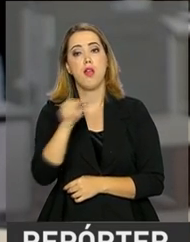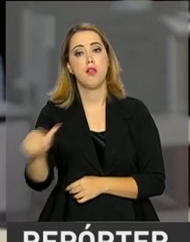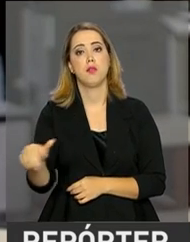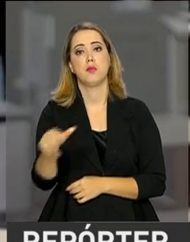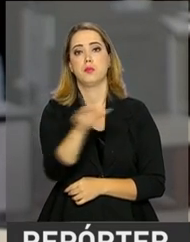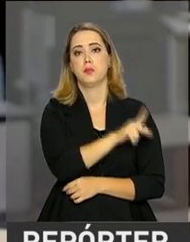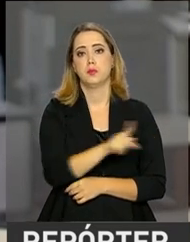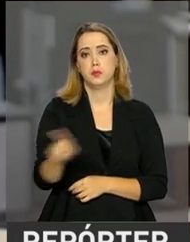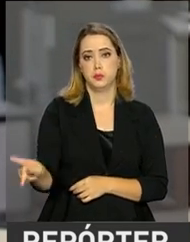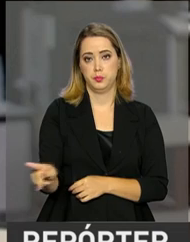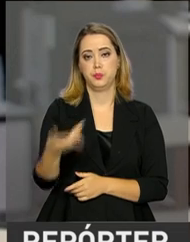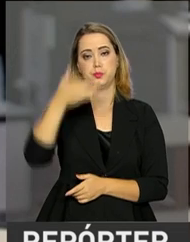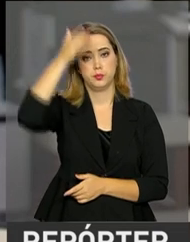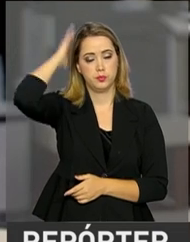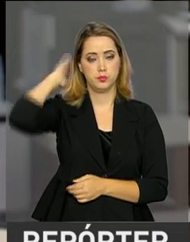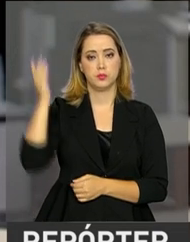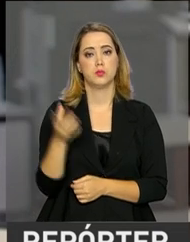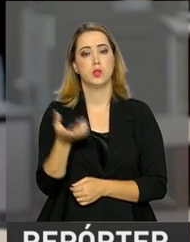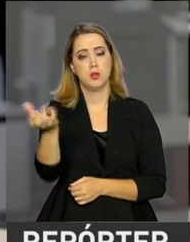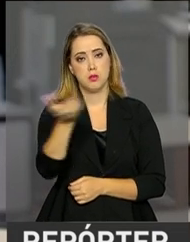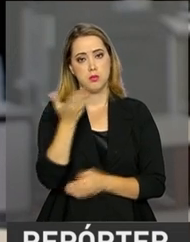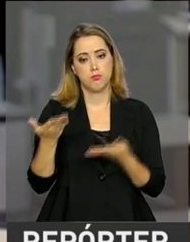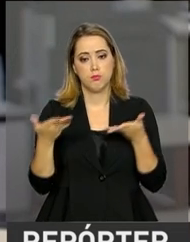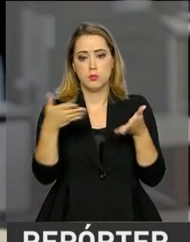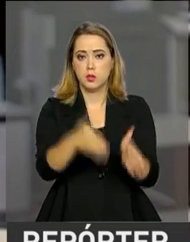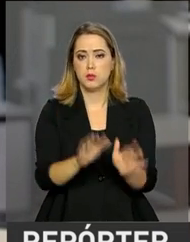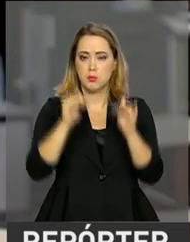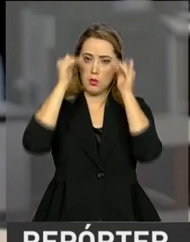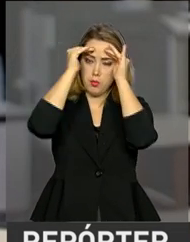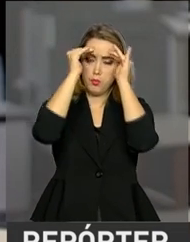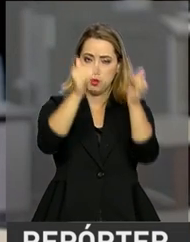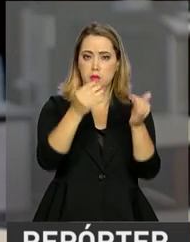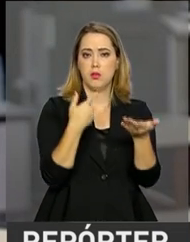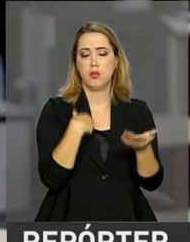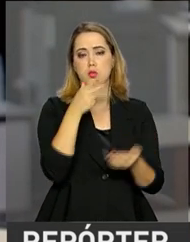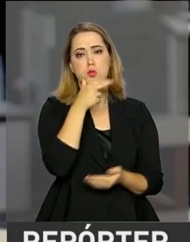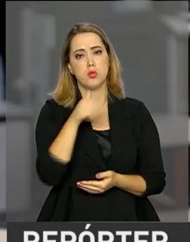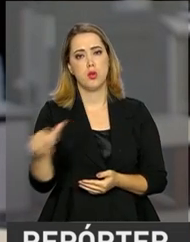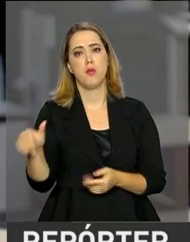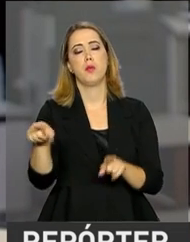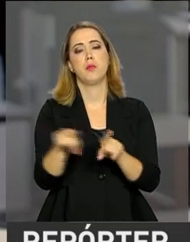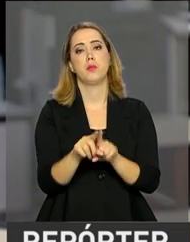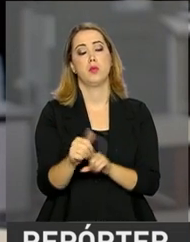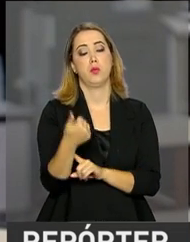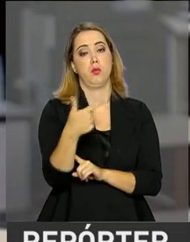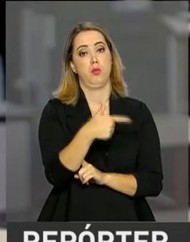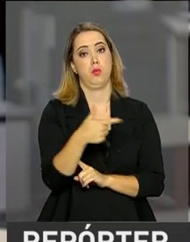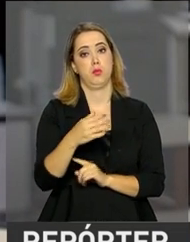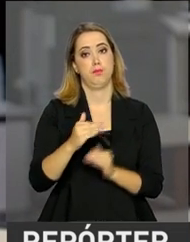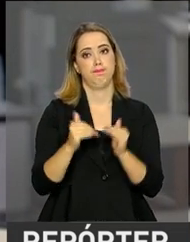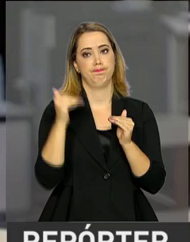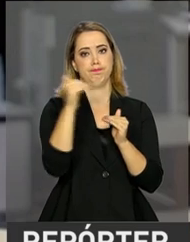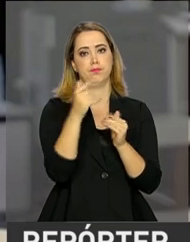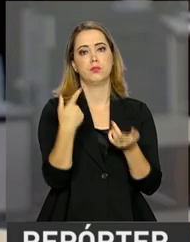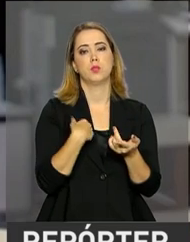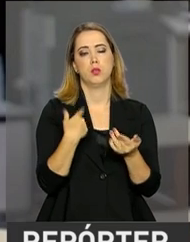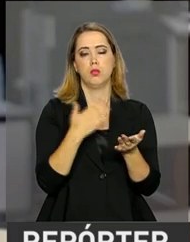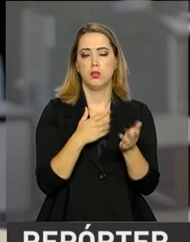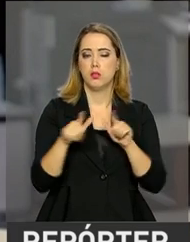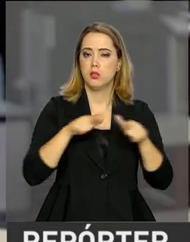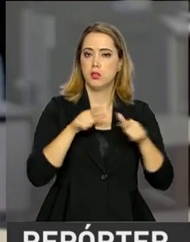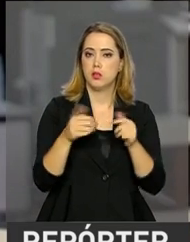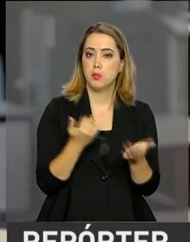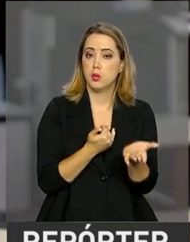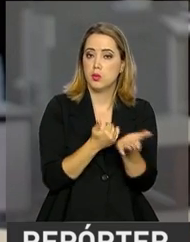Michel Temer fez questão de participar dessa homenagem a um irmão que eram 12 anos mais velho com quem ele trabalhou no início de carreira como advogado